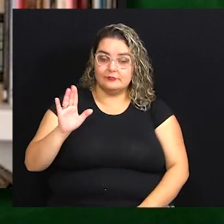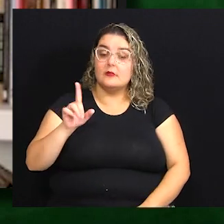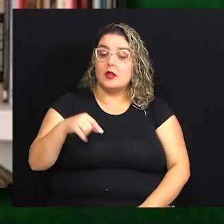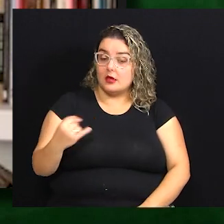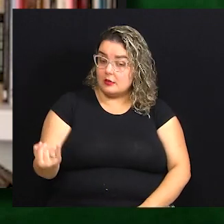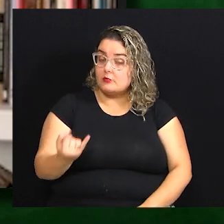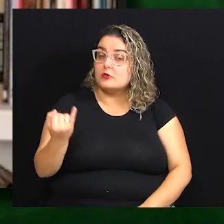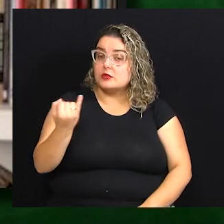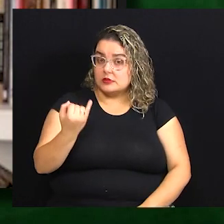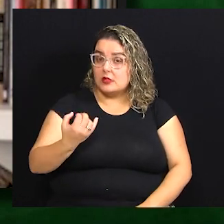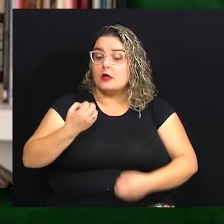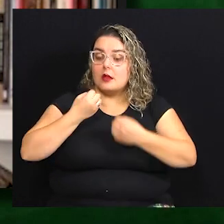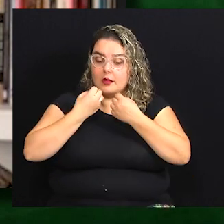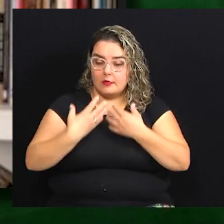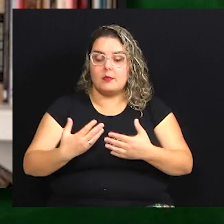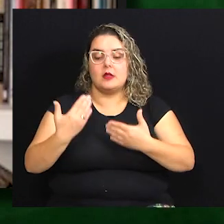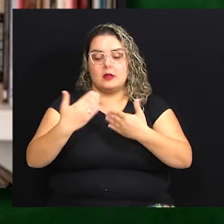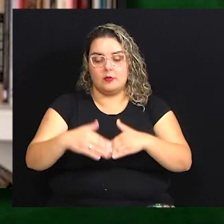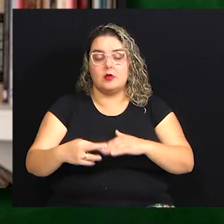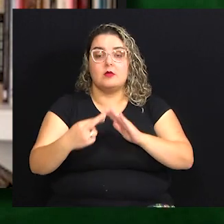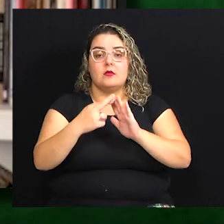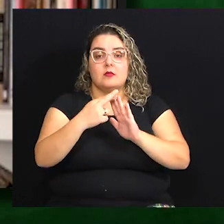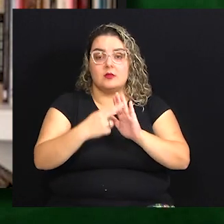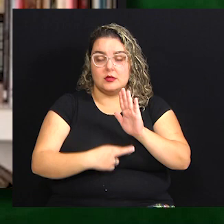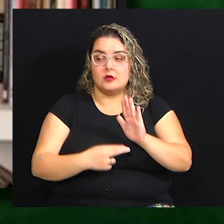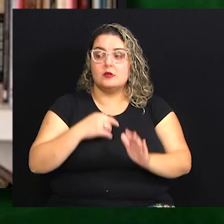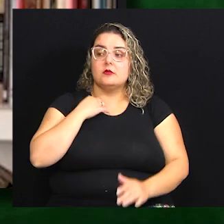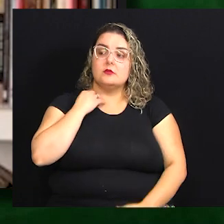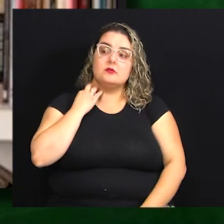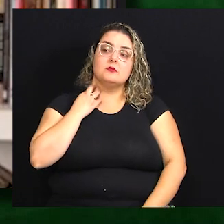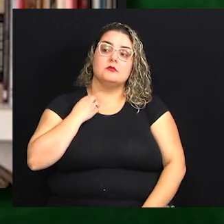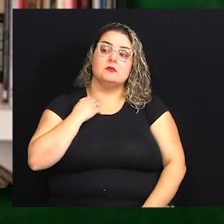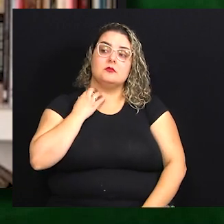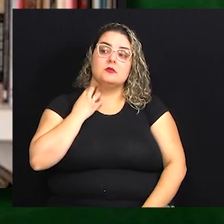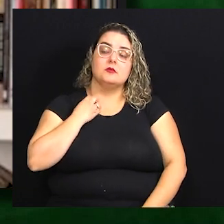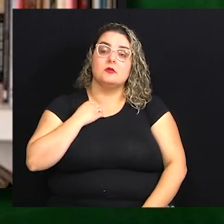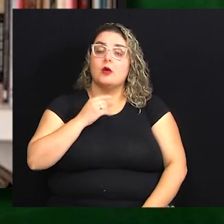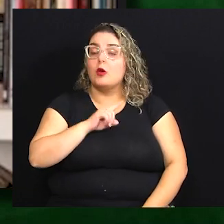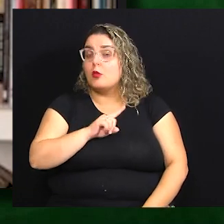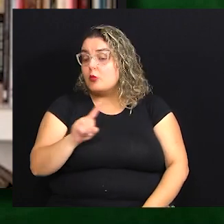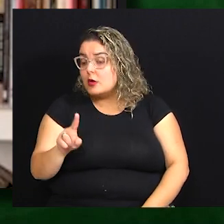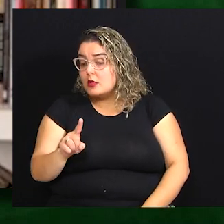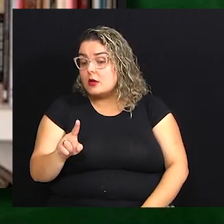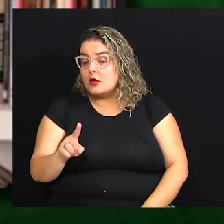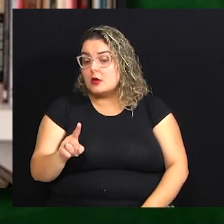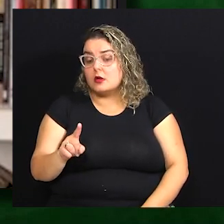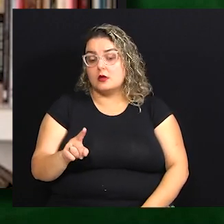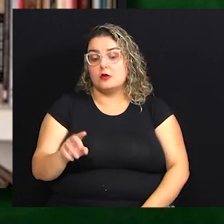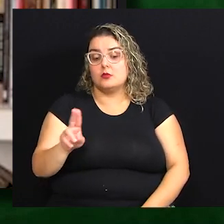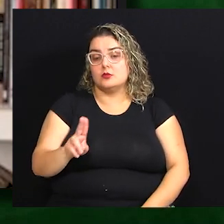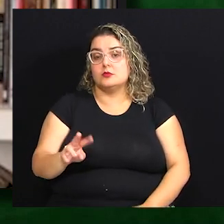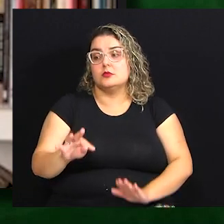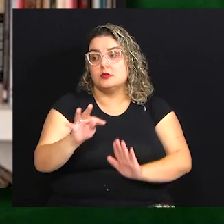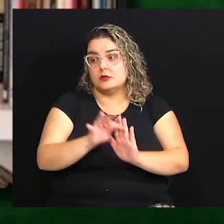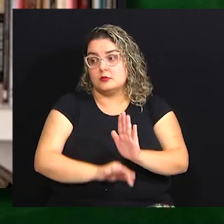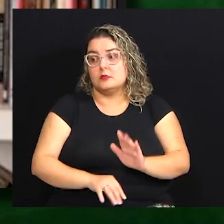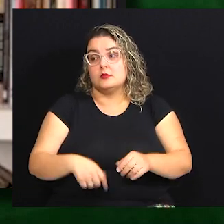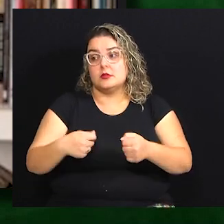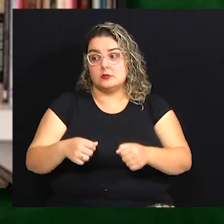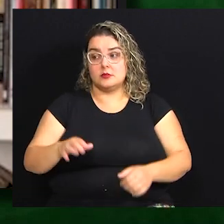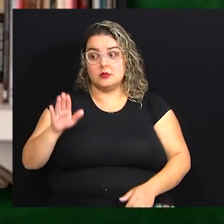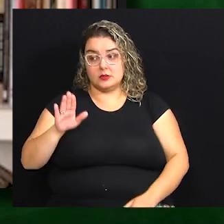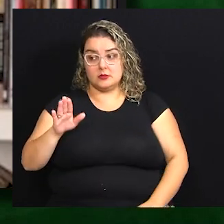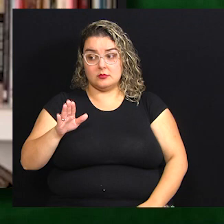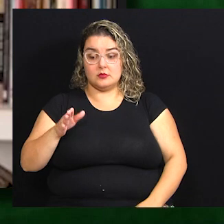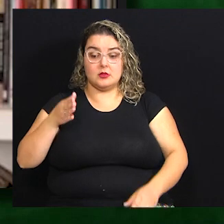é fundamental ir bem na prova de redação. Por que nós damos esse peso tão grande na redação? Porque nós precisamos de candidatos que entrem na universidade